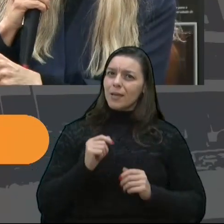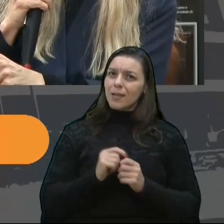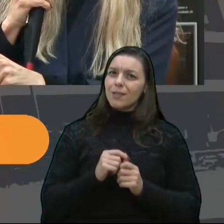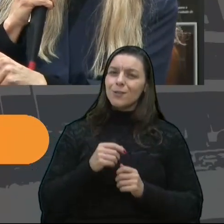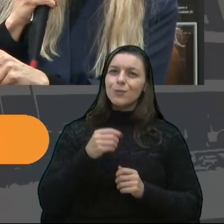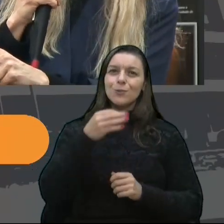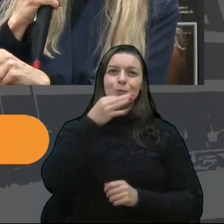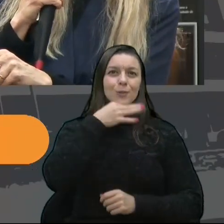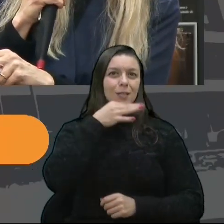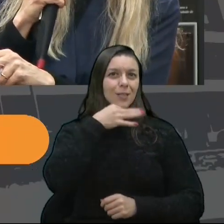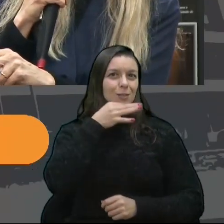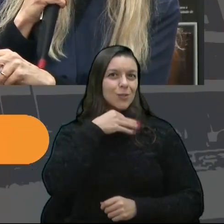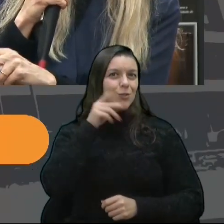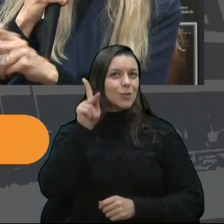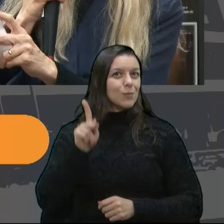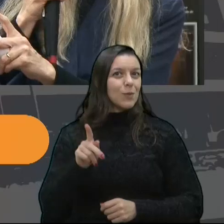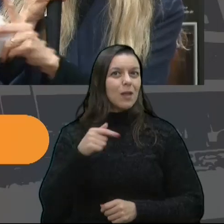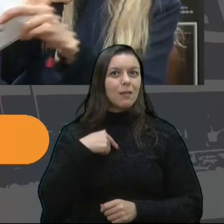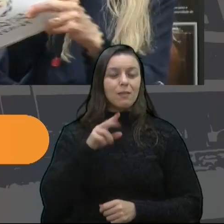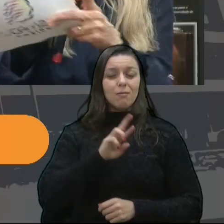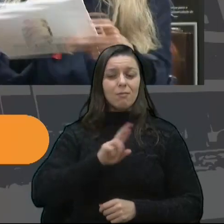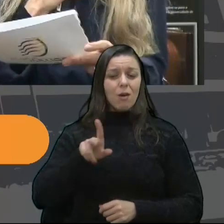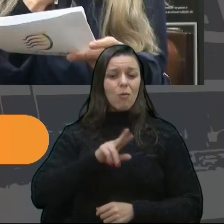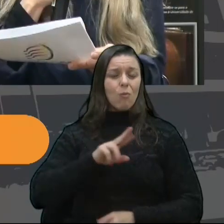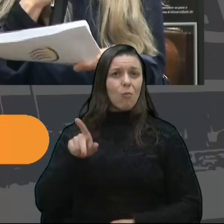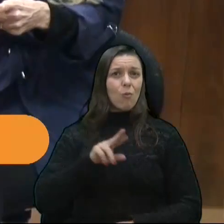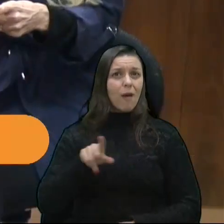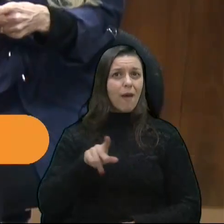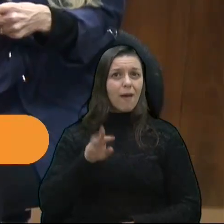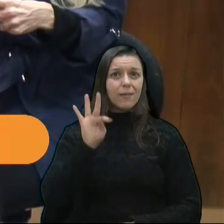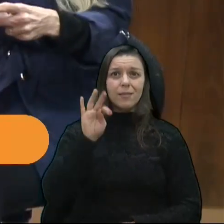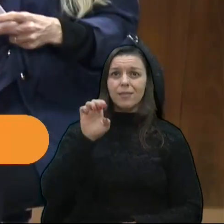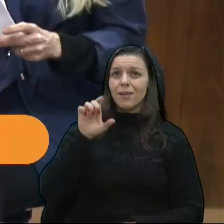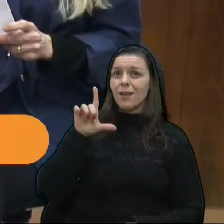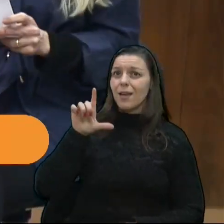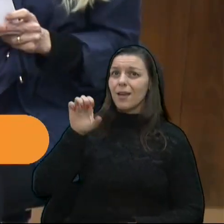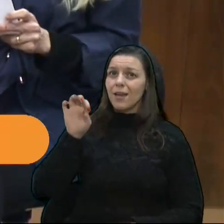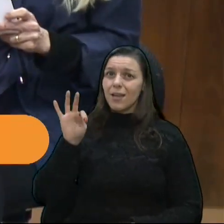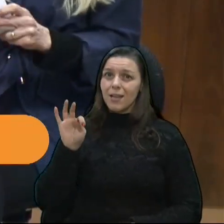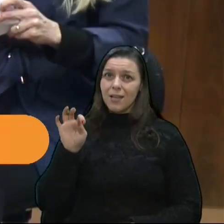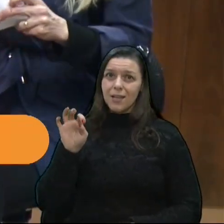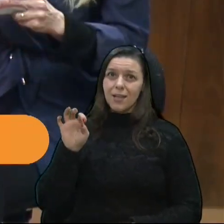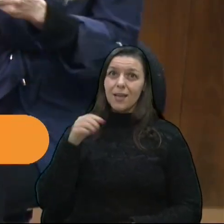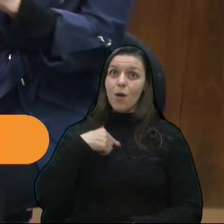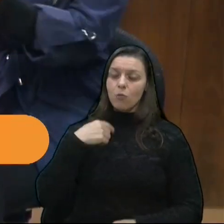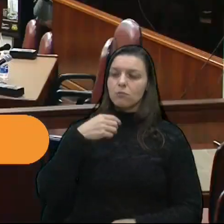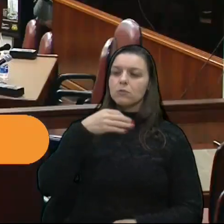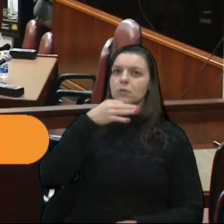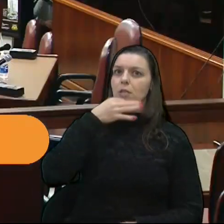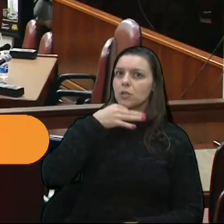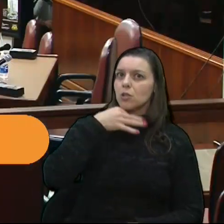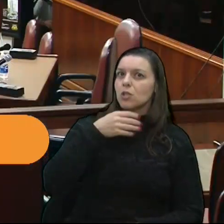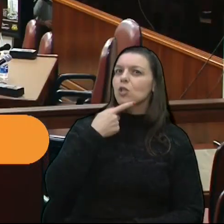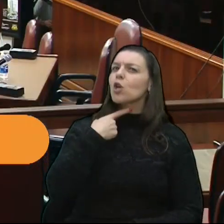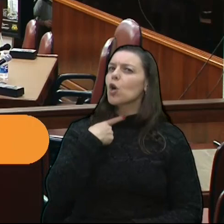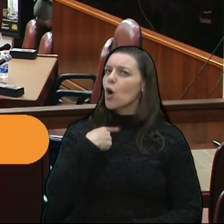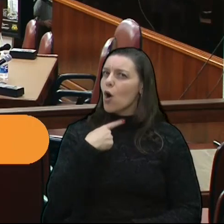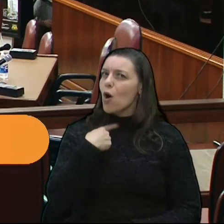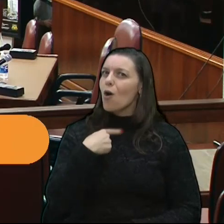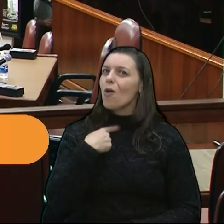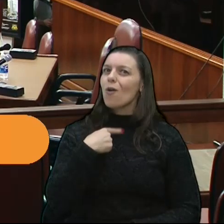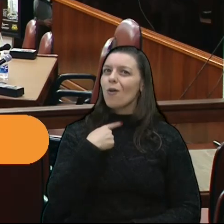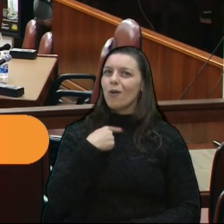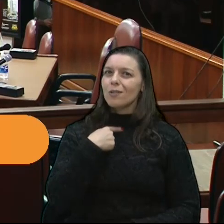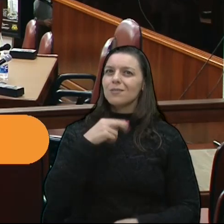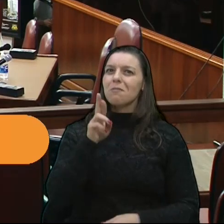comum muito o delivery, nem a teleentrega, né? A gente o caxiense gostava e gosta de ir